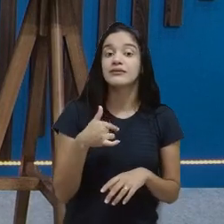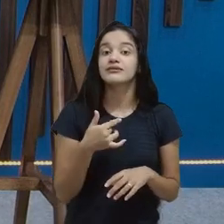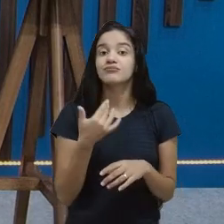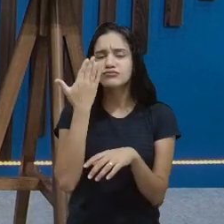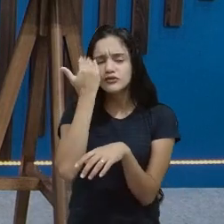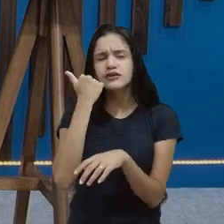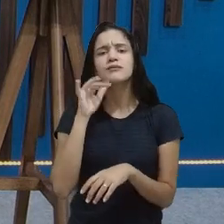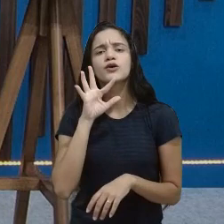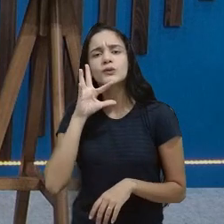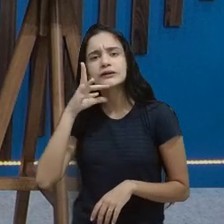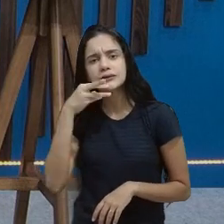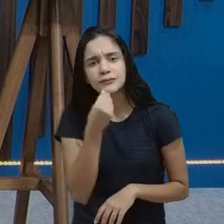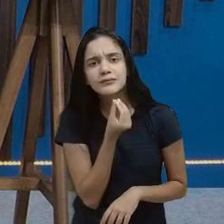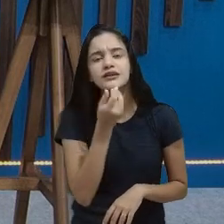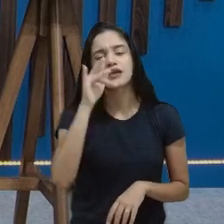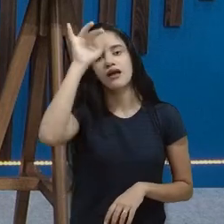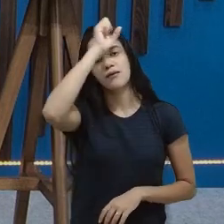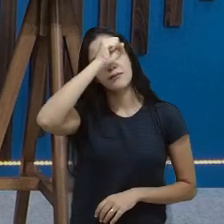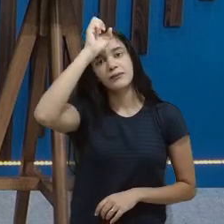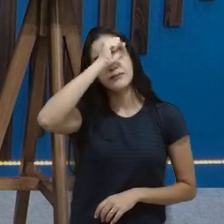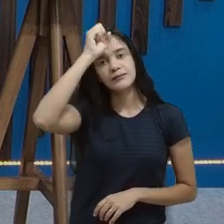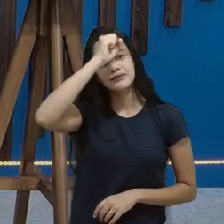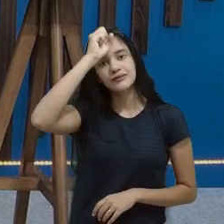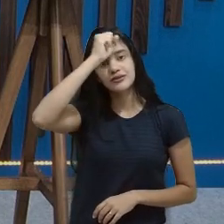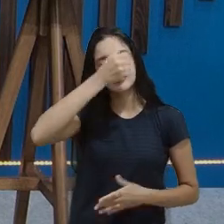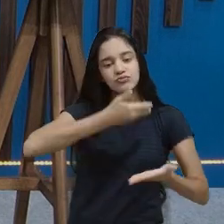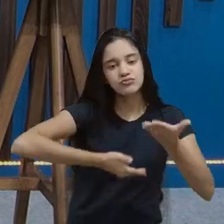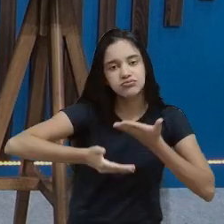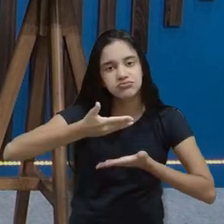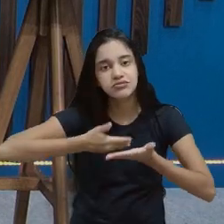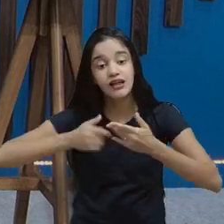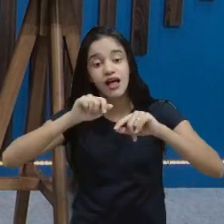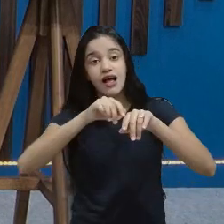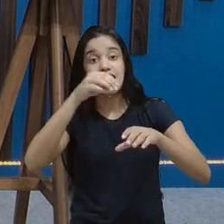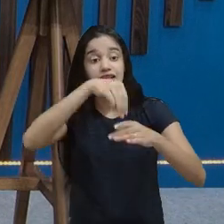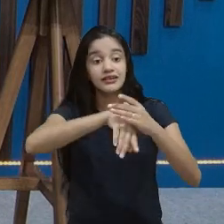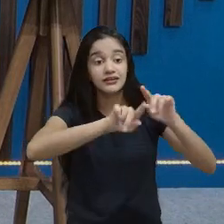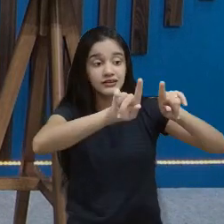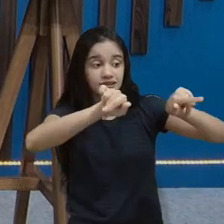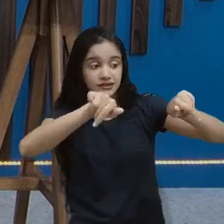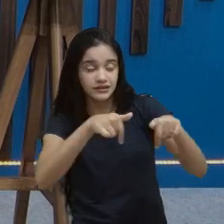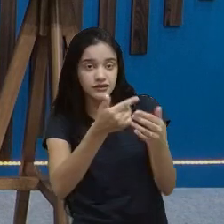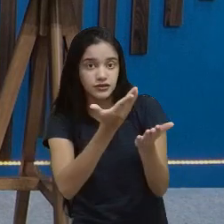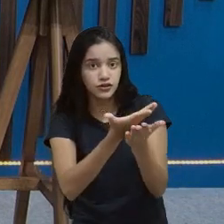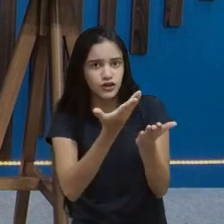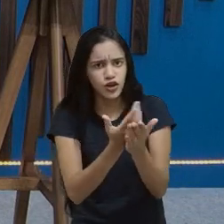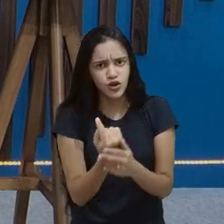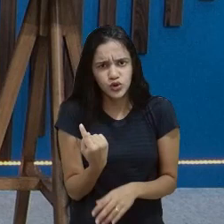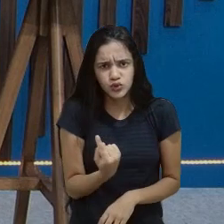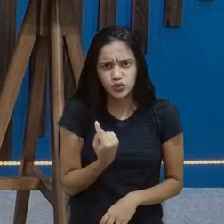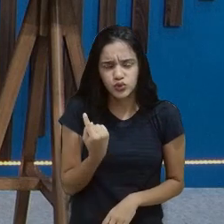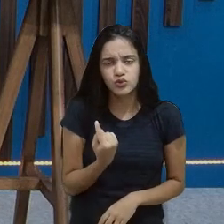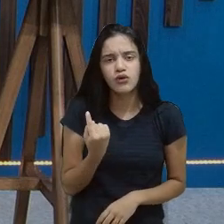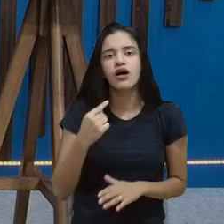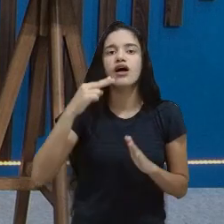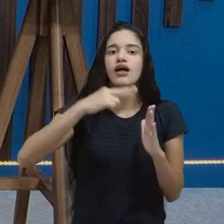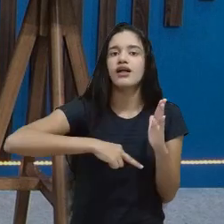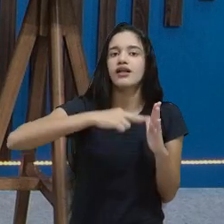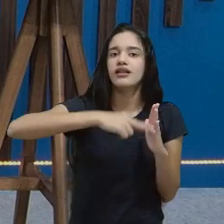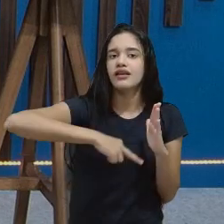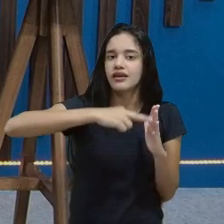Então, o conhecimento, o aprendizado que adquirimos na sala de aula, ou sozinhos e sozinhas,